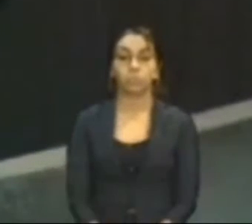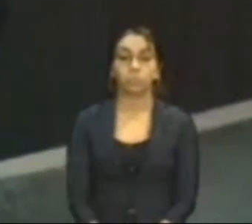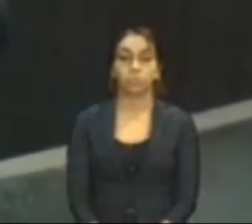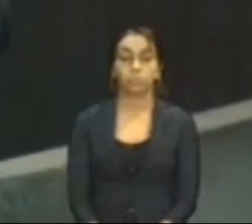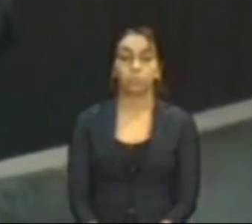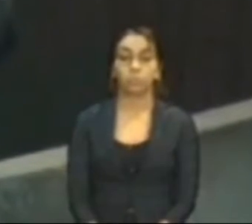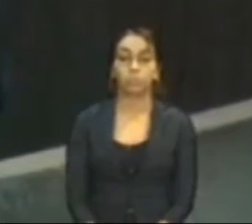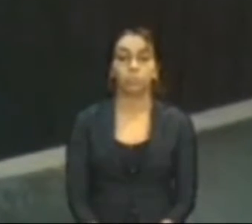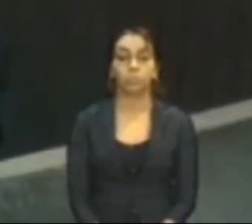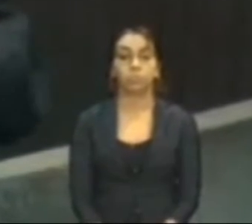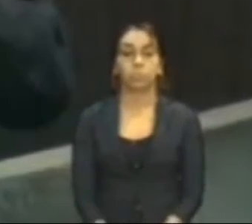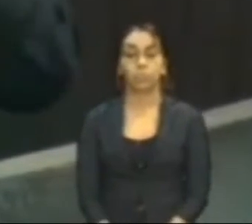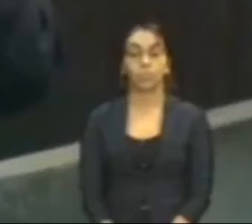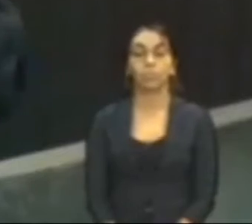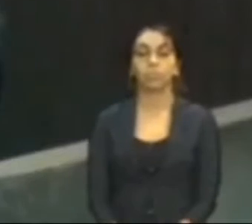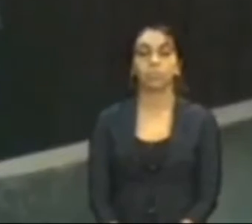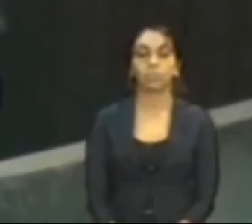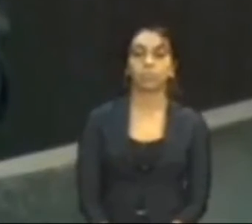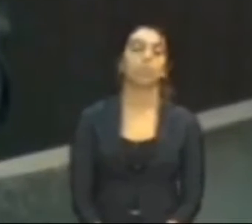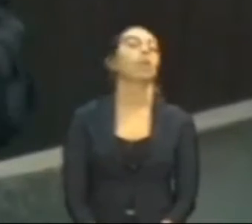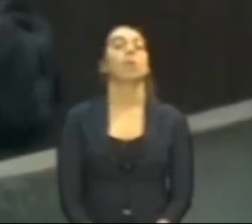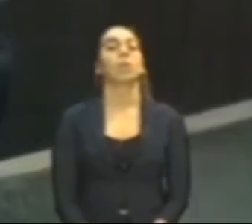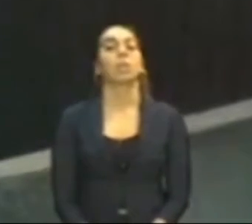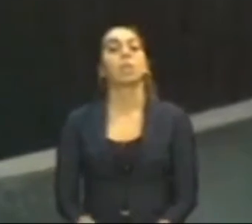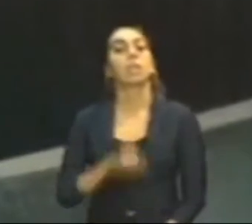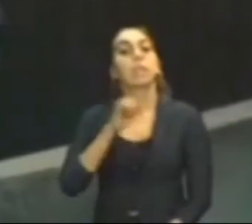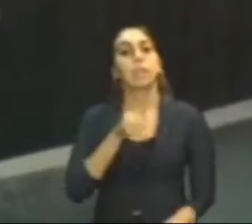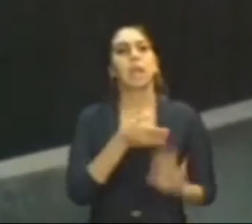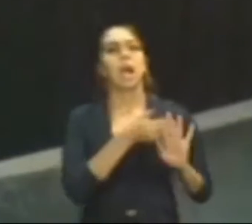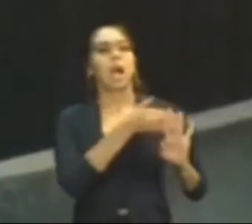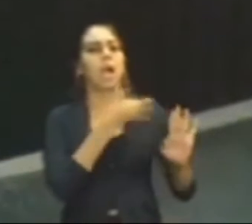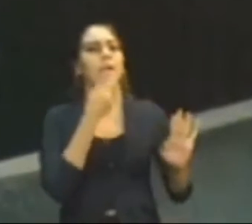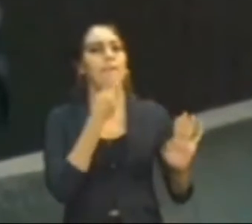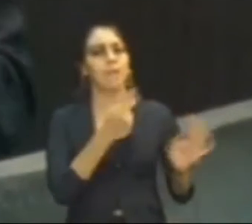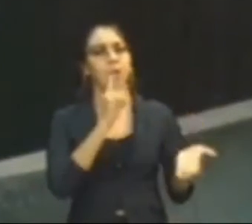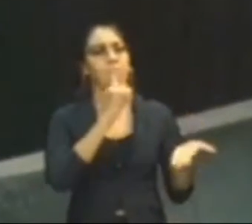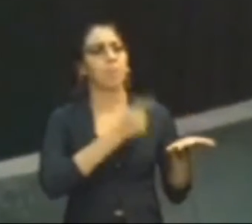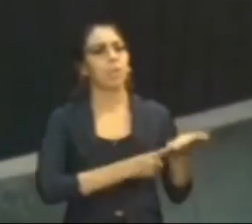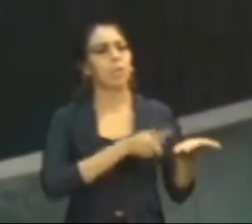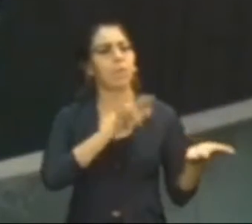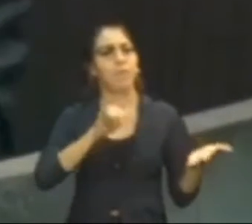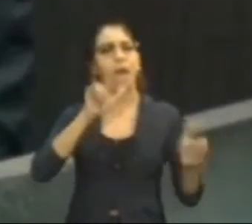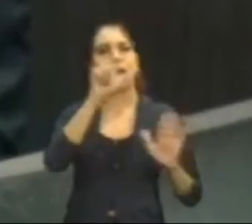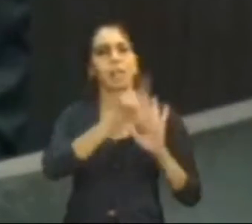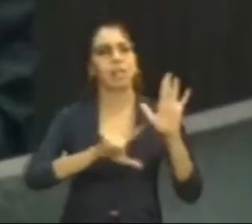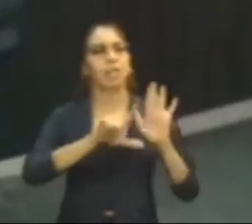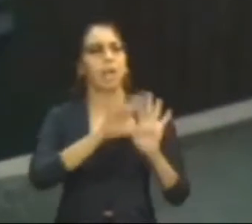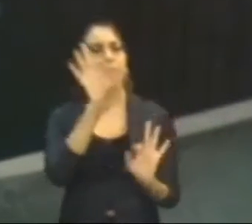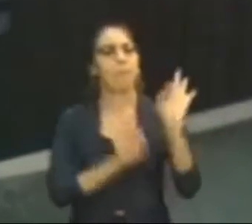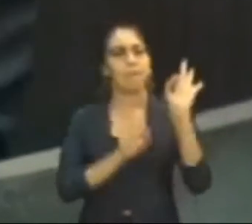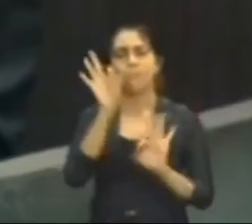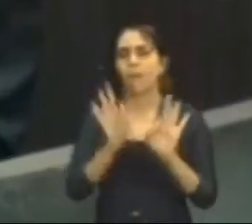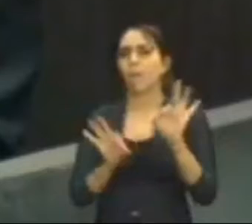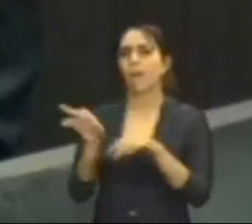posteriormente à sua eleição, onde ele assumiu o compromisso de parlar, de falar, de legislar,